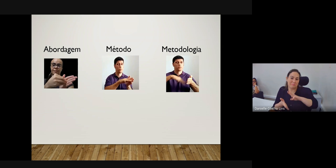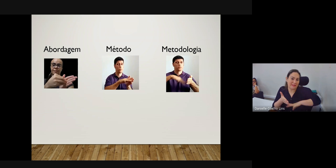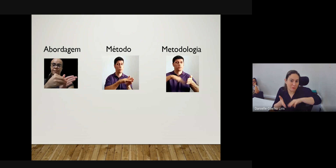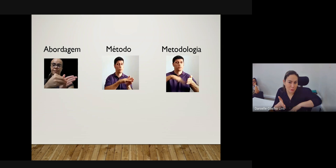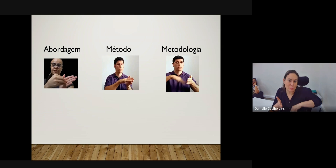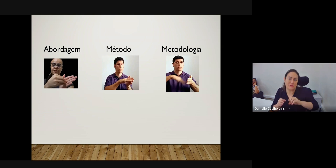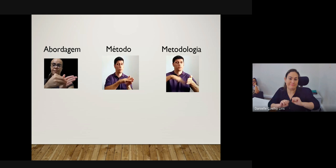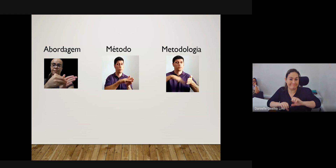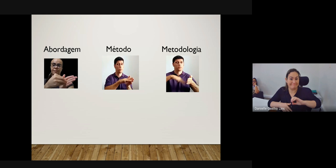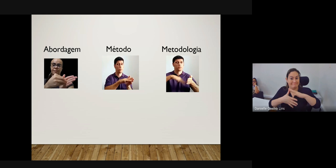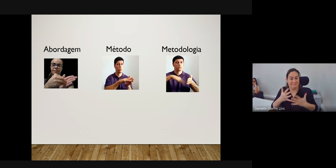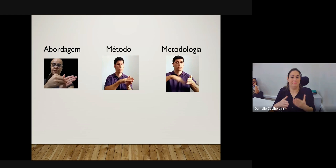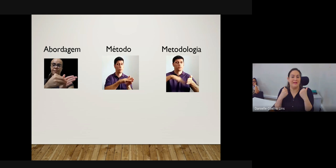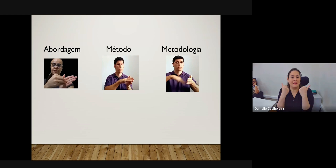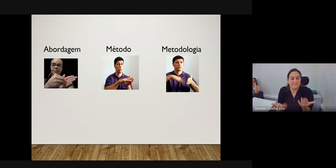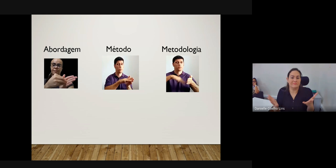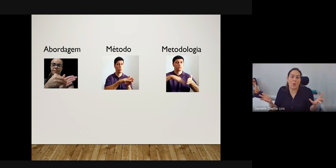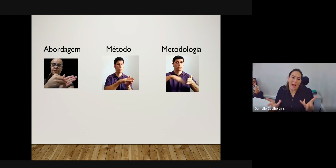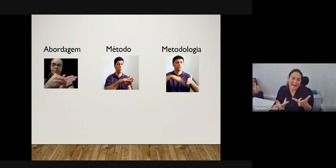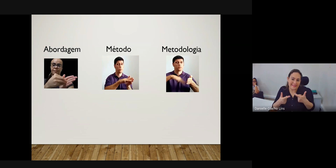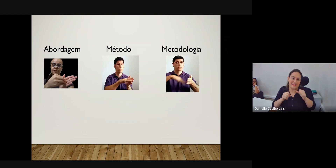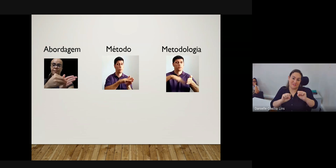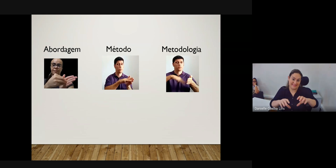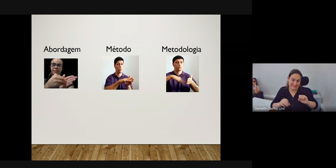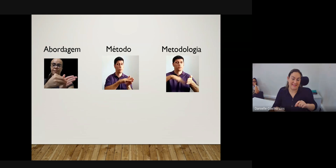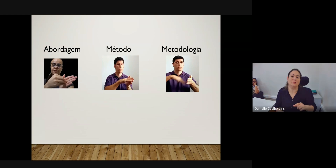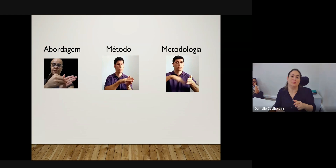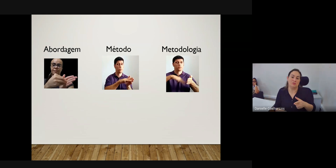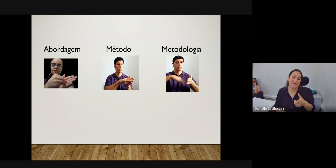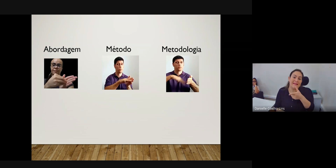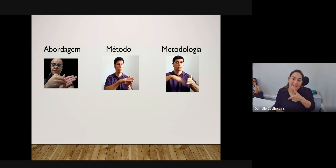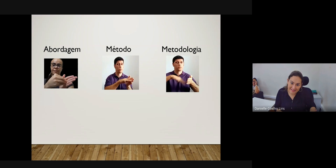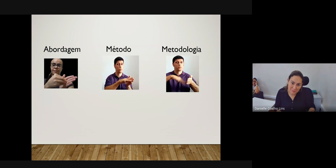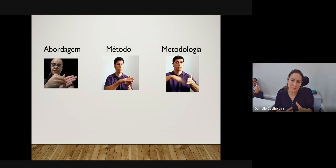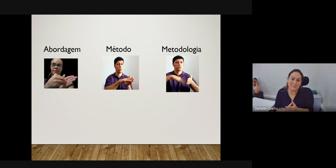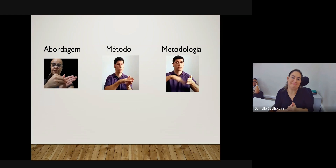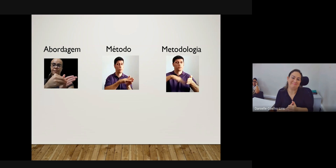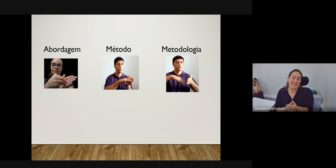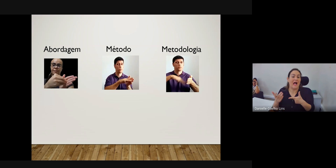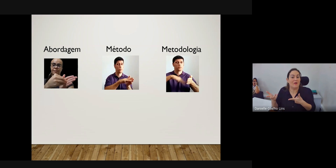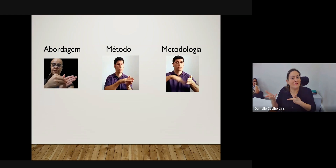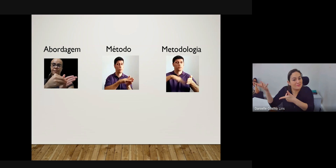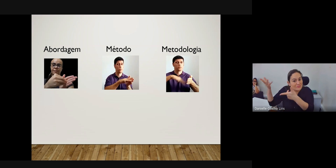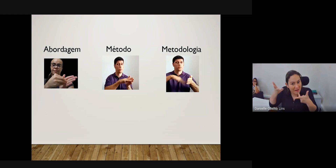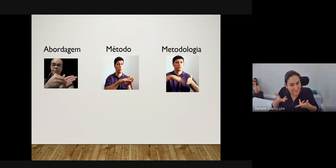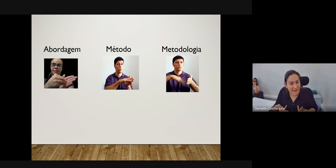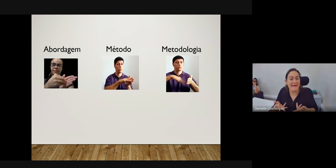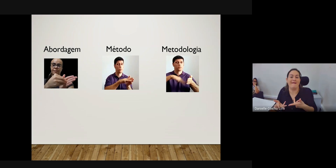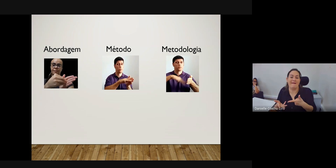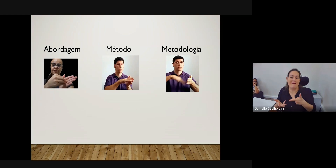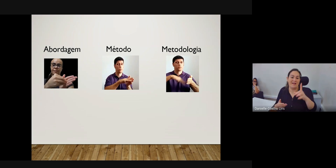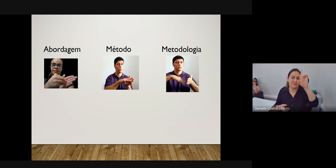transição, né? Então a gente está nesse momento de transição para oferecer projetos e metodologias